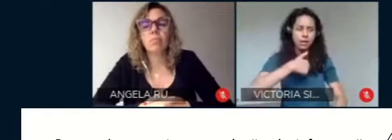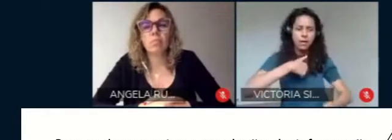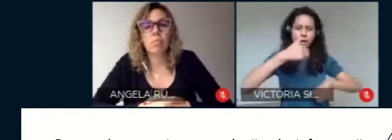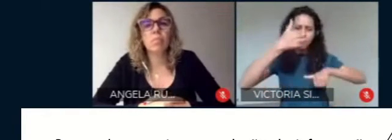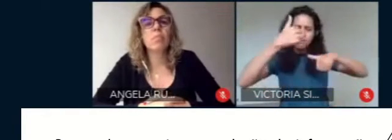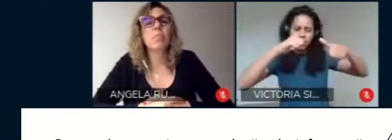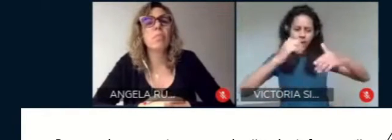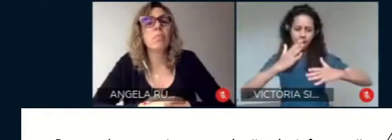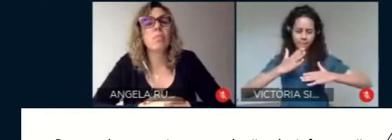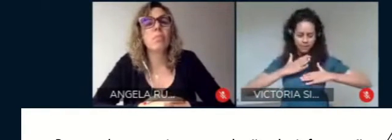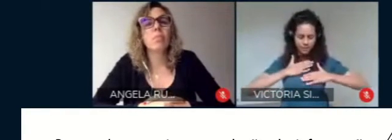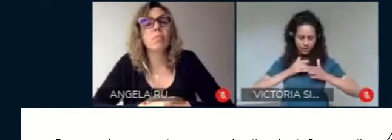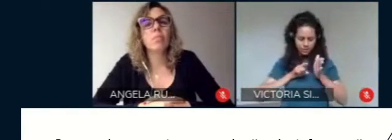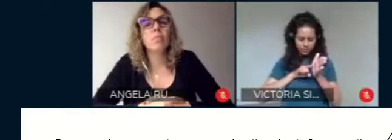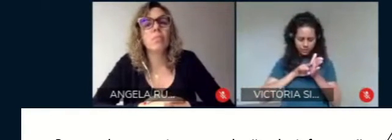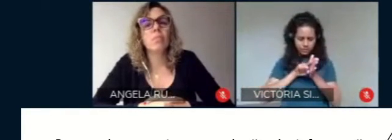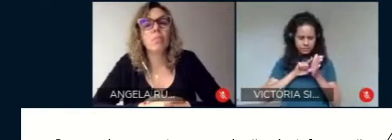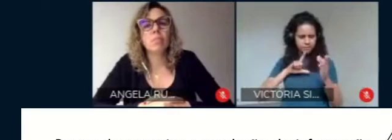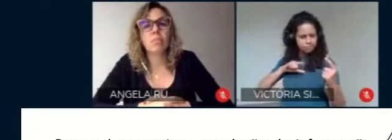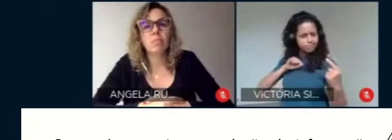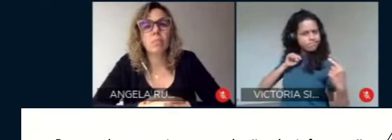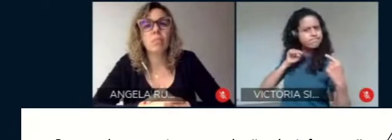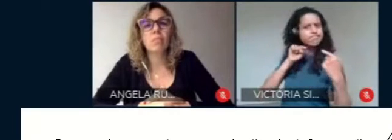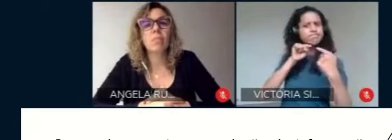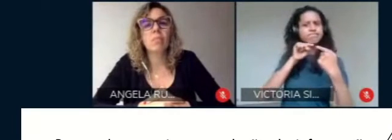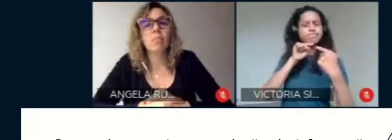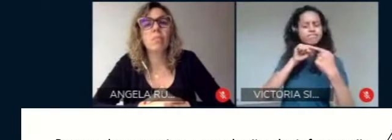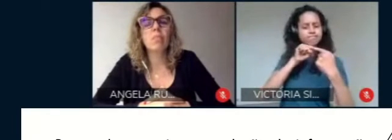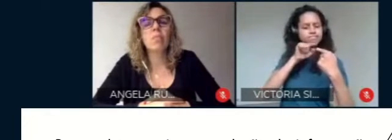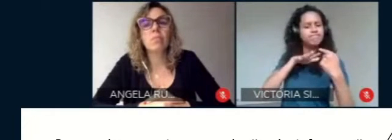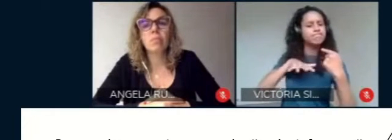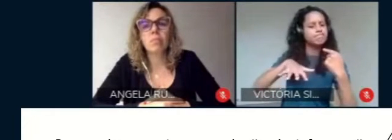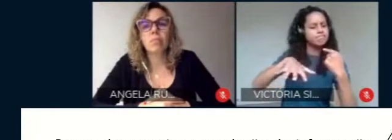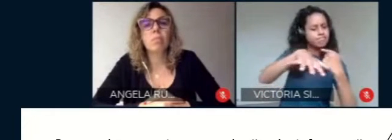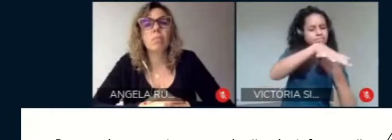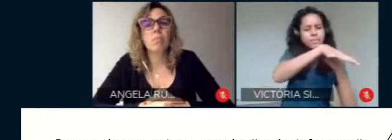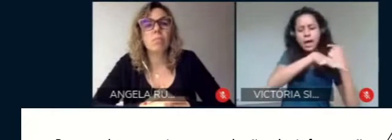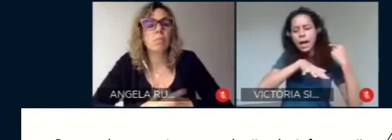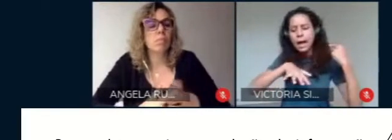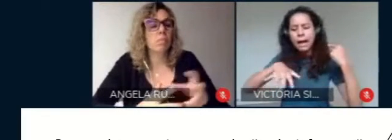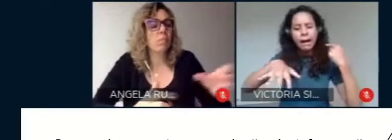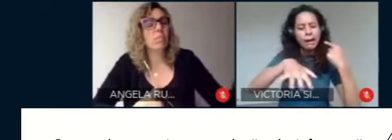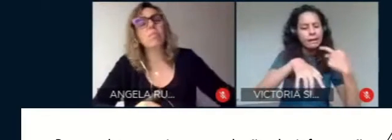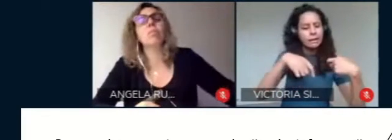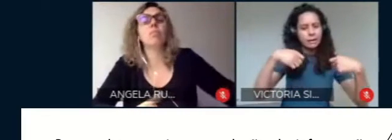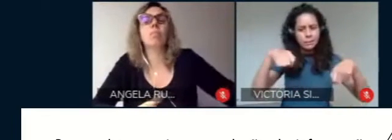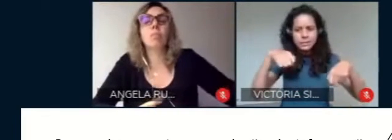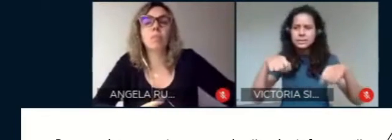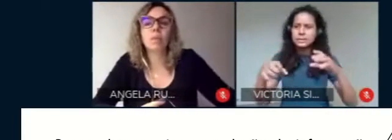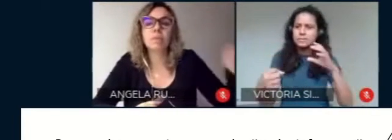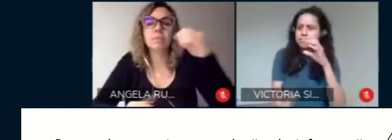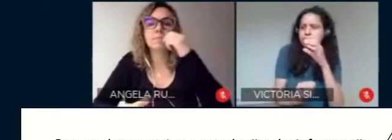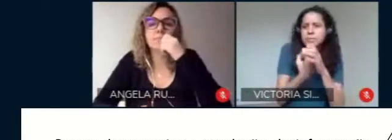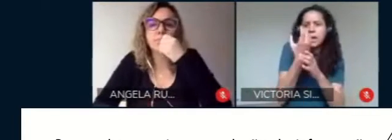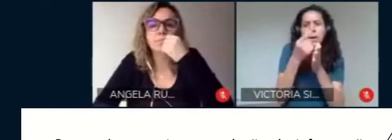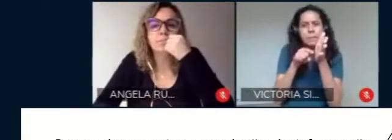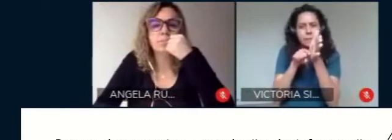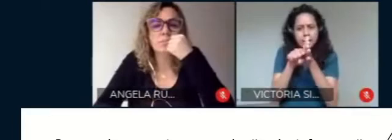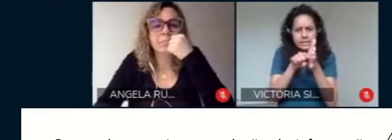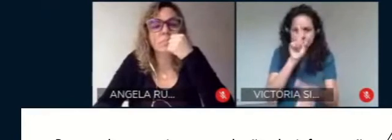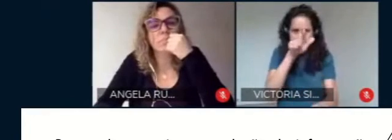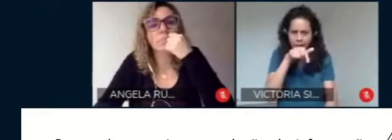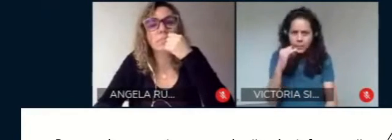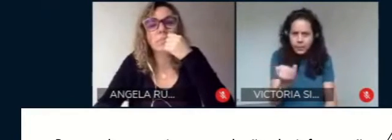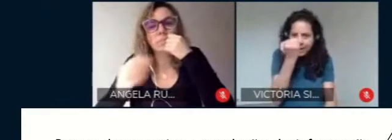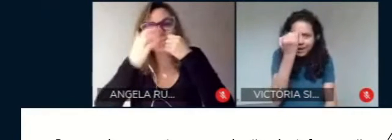está de acordo com as lacunas de conhecimento que aparecem na área, e